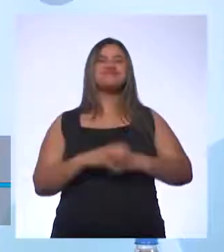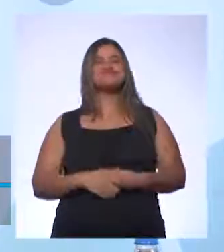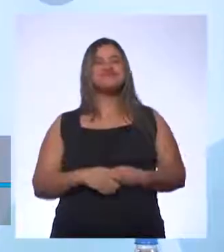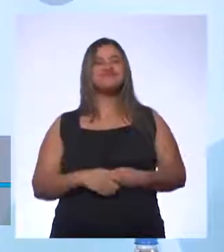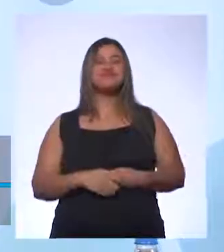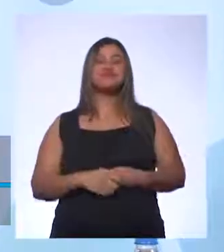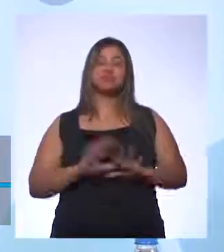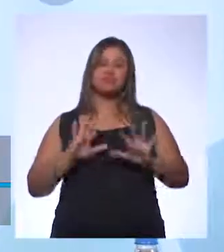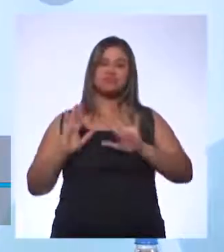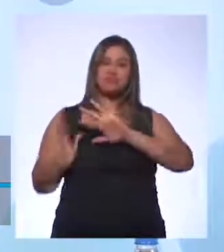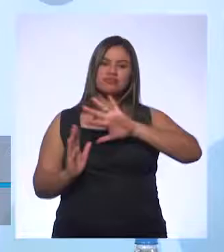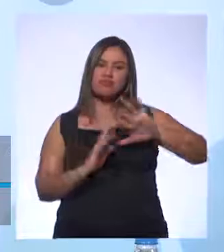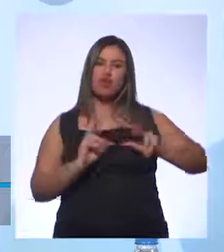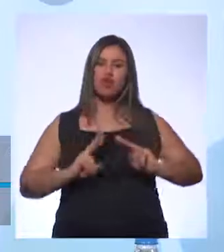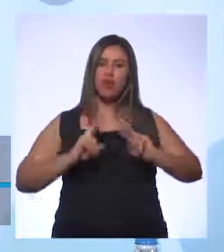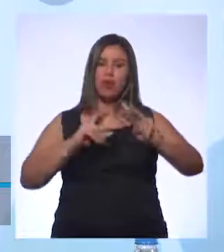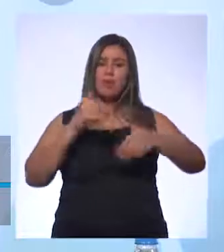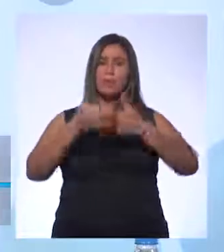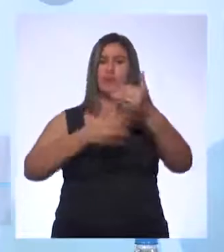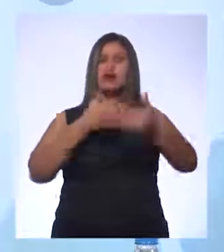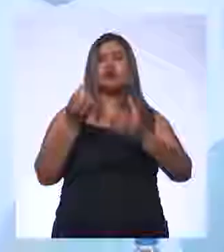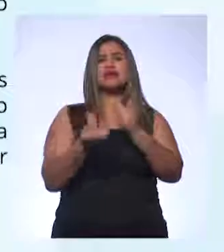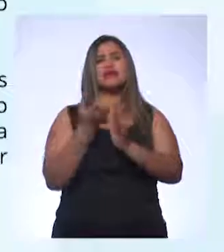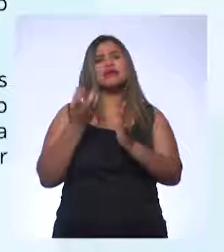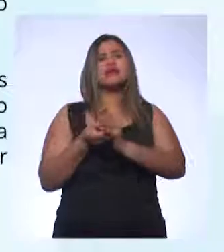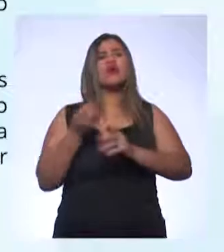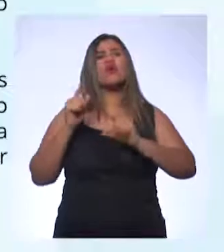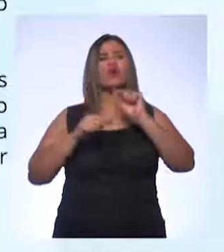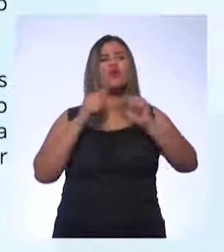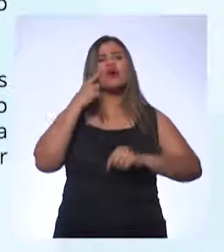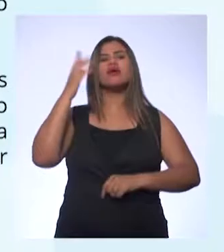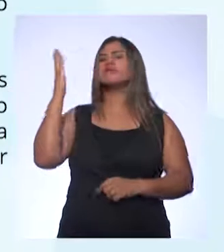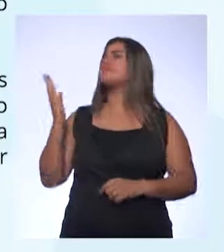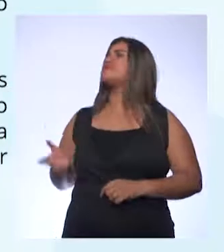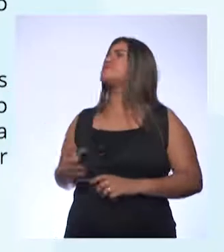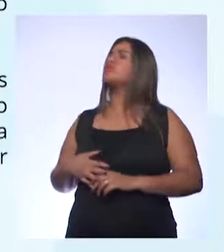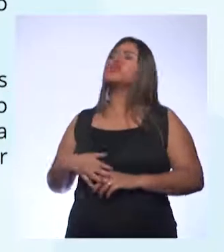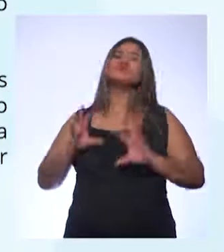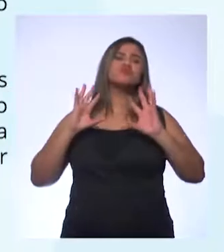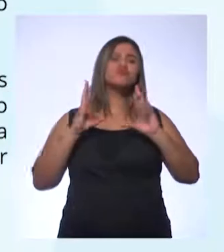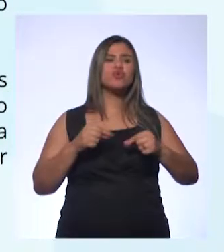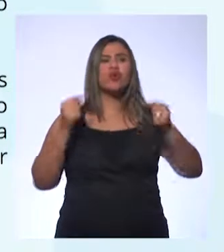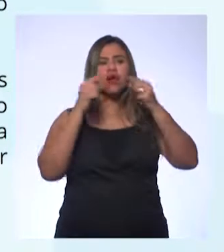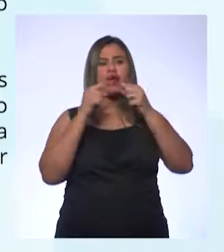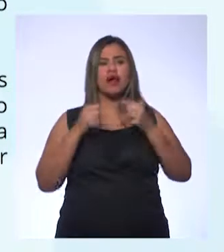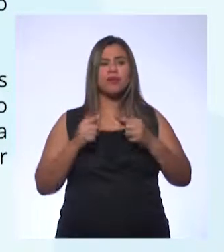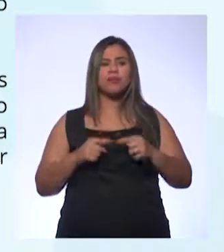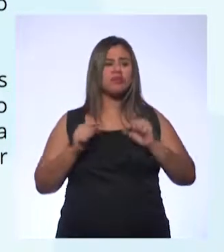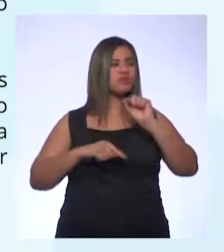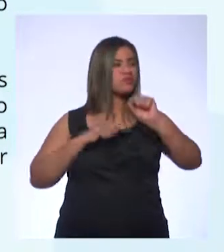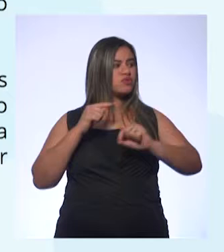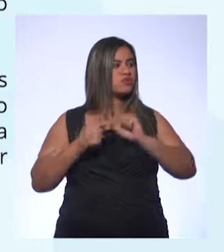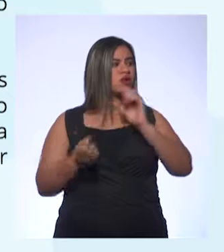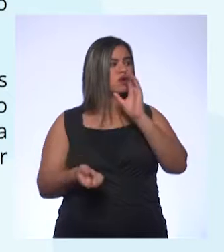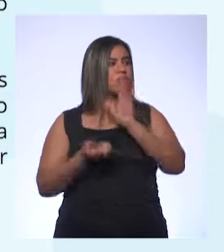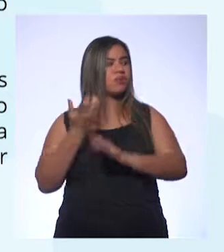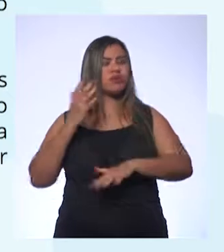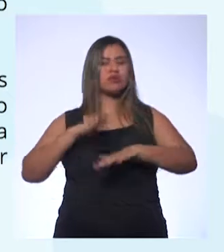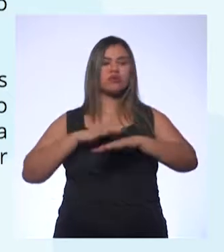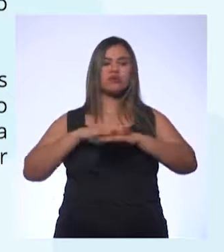a gente pode usar no processo de criação? Então, materiais, tudo aquilo que é utilizado para a configuração de uma produção